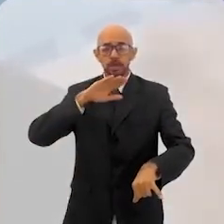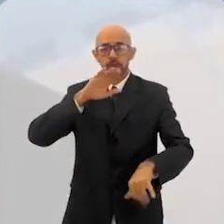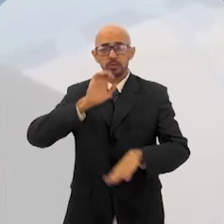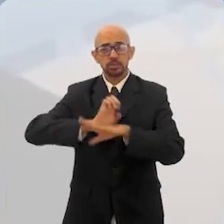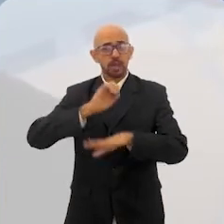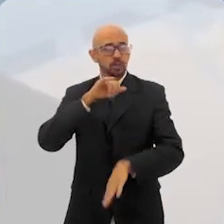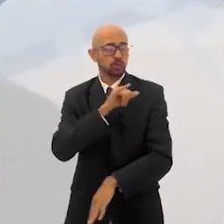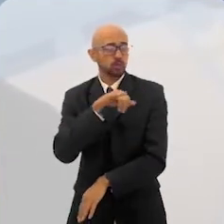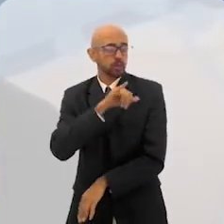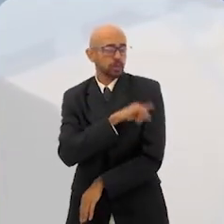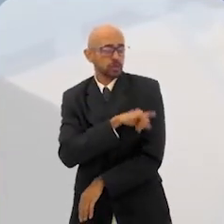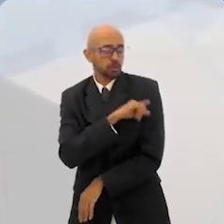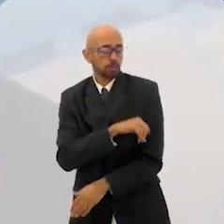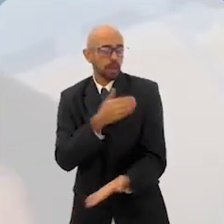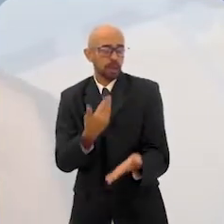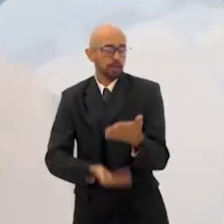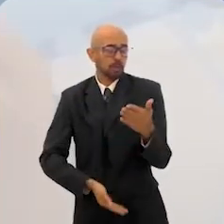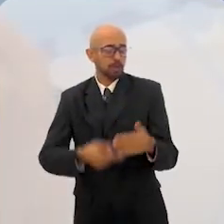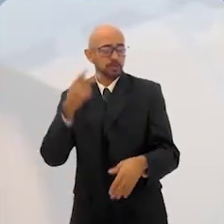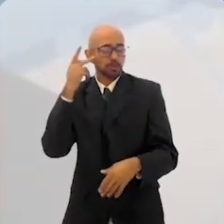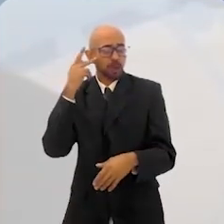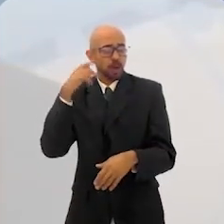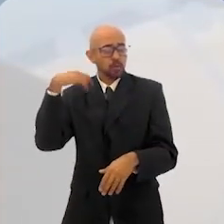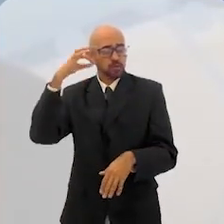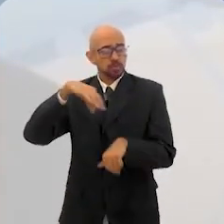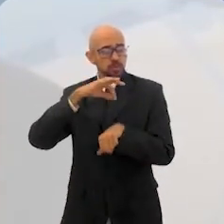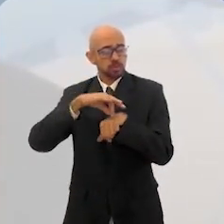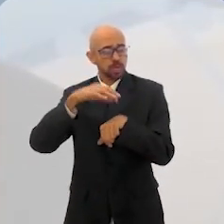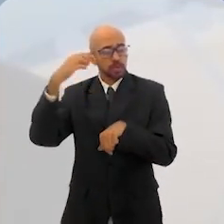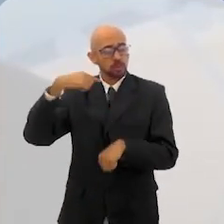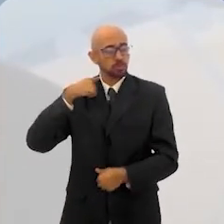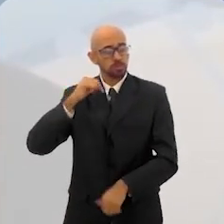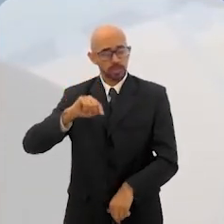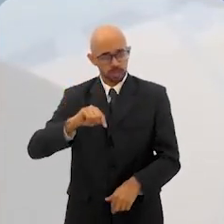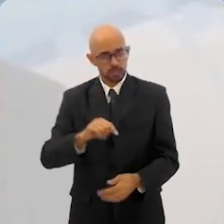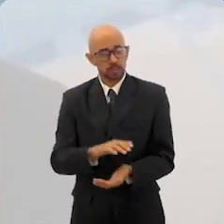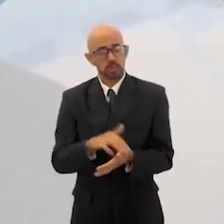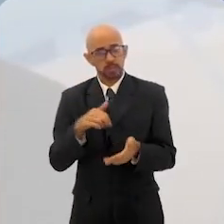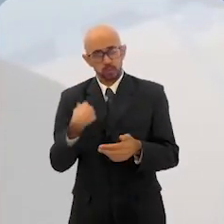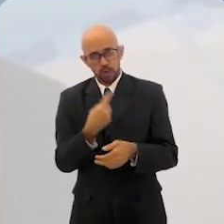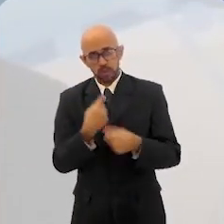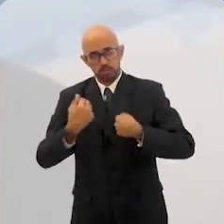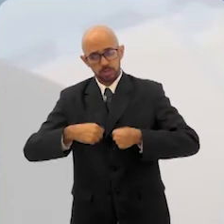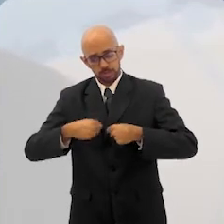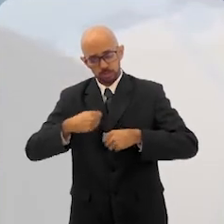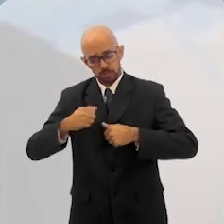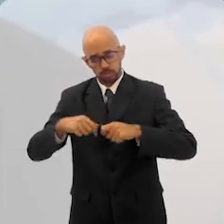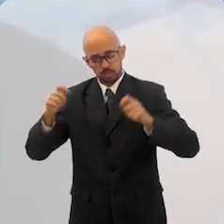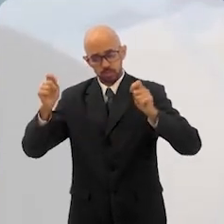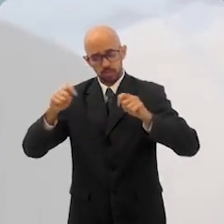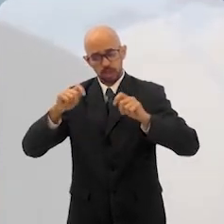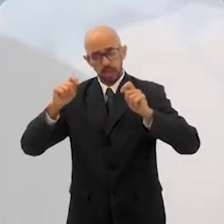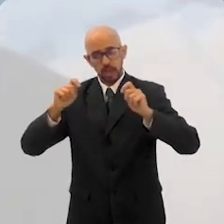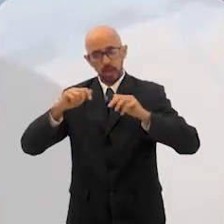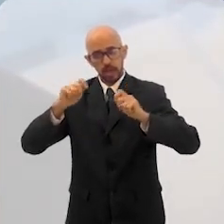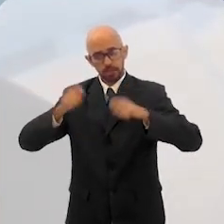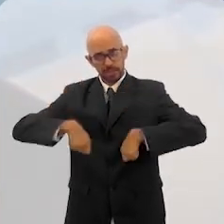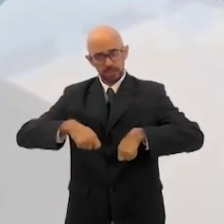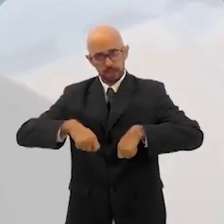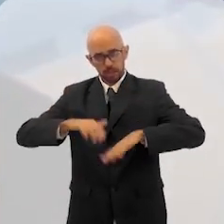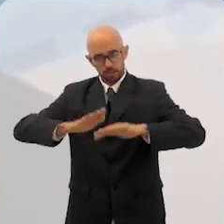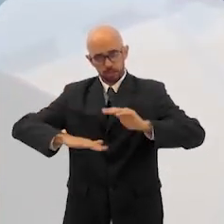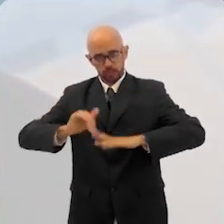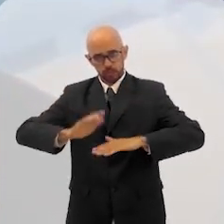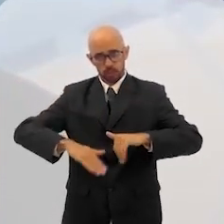São Paulo, para Espírito Santo, para Minas Gerais. Então a gente precisa potencializar o desenvolvimento do estado. A petroquímica do